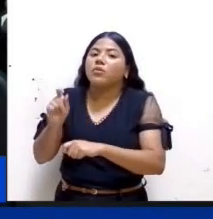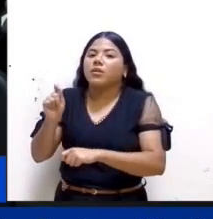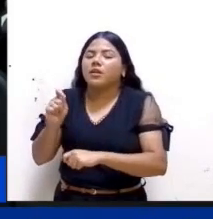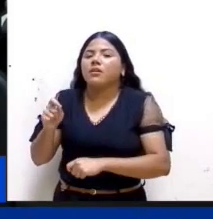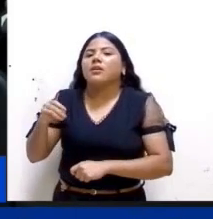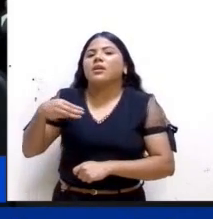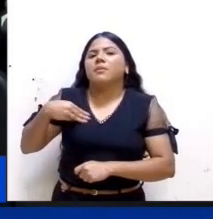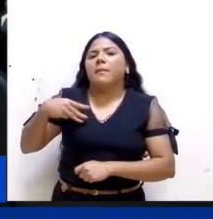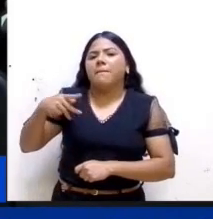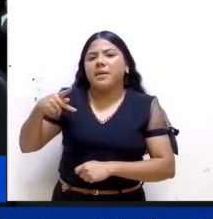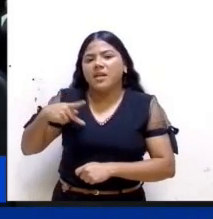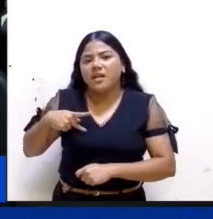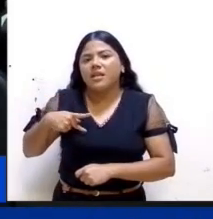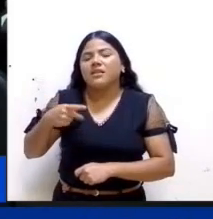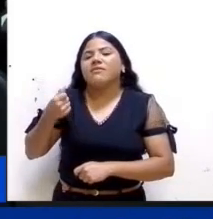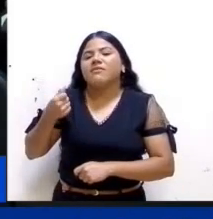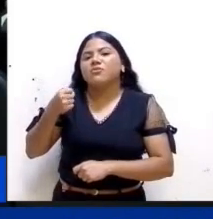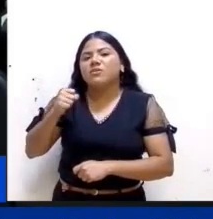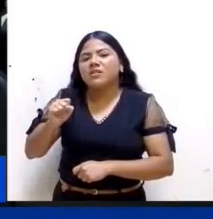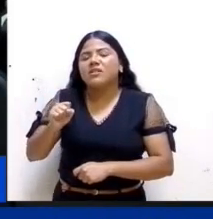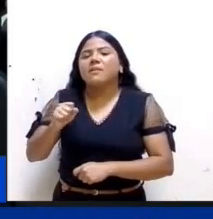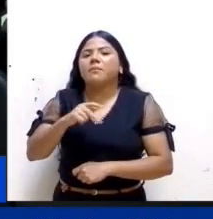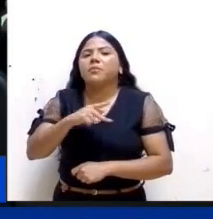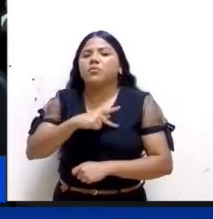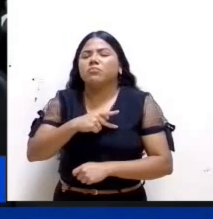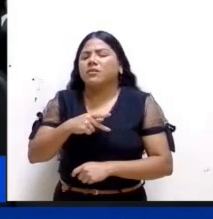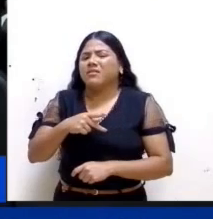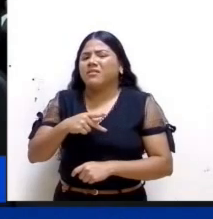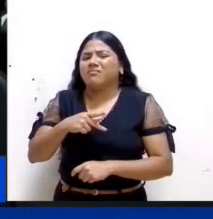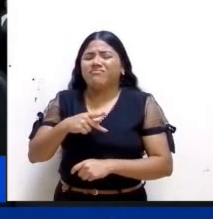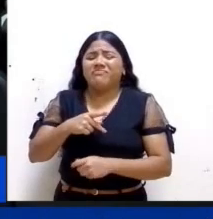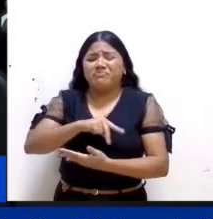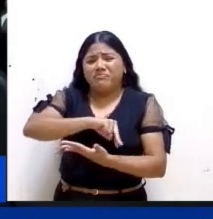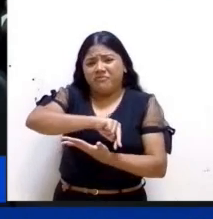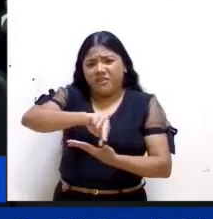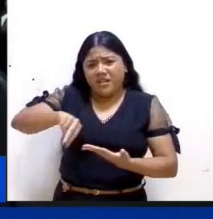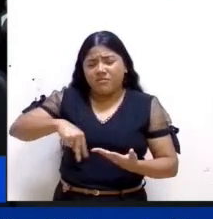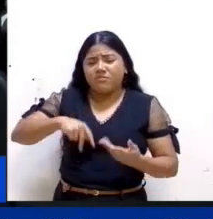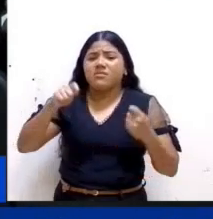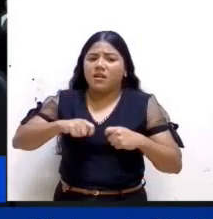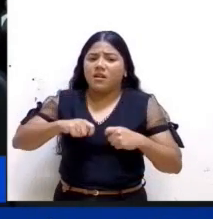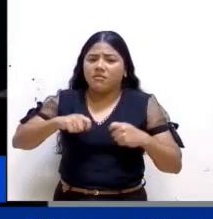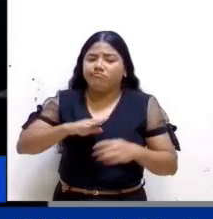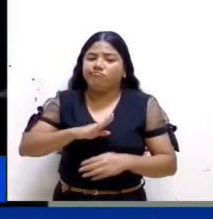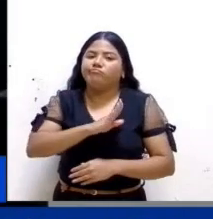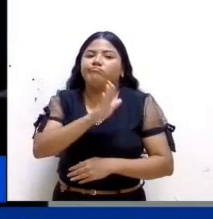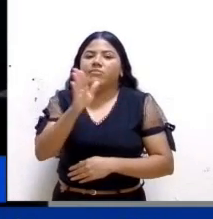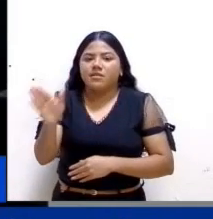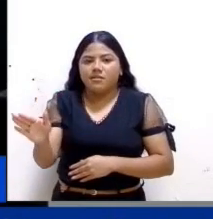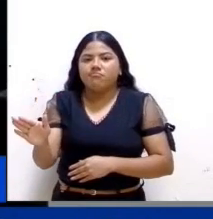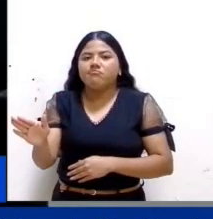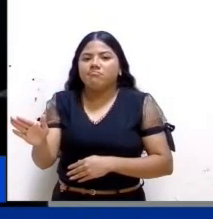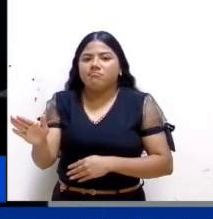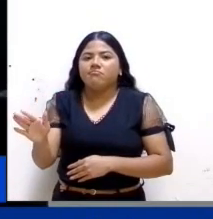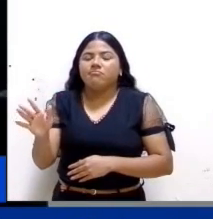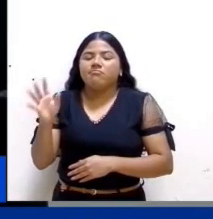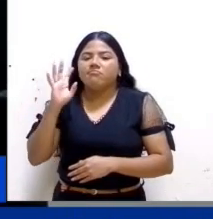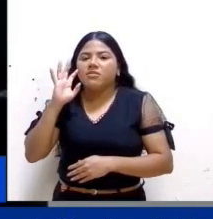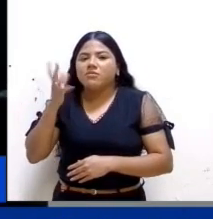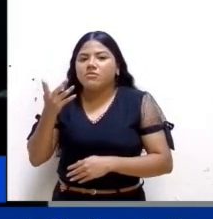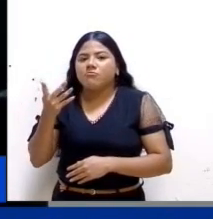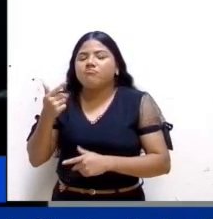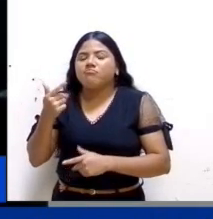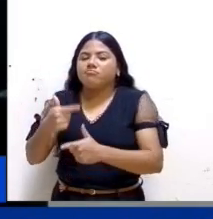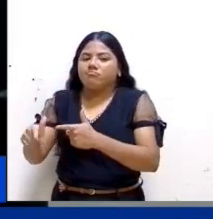Público, Defensoria Pública, Delegacia, para isso tem solução também. Certo? Foco